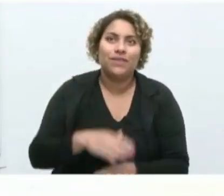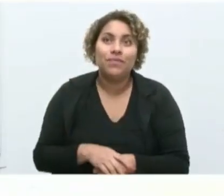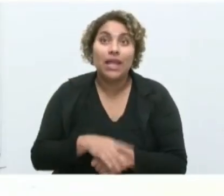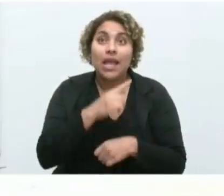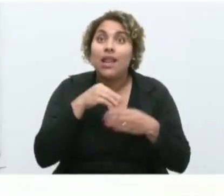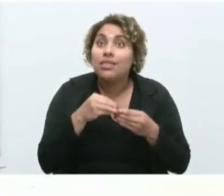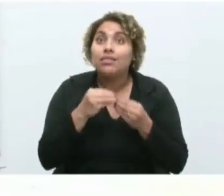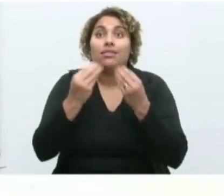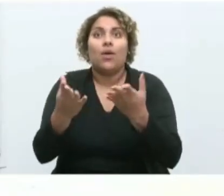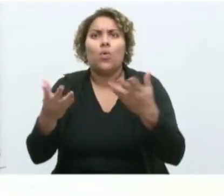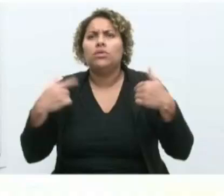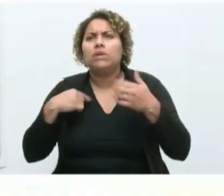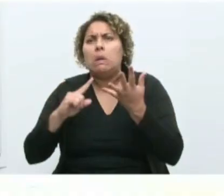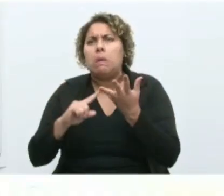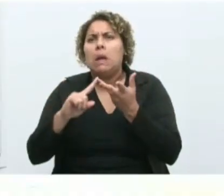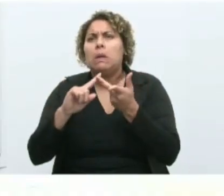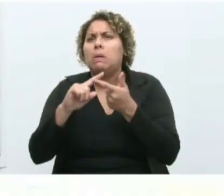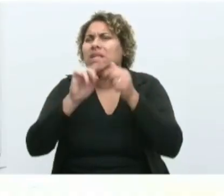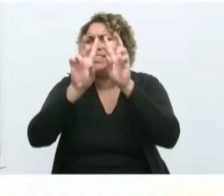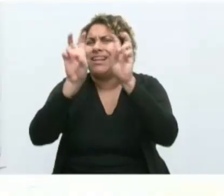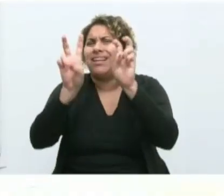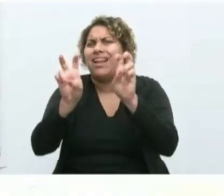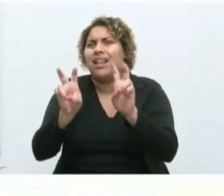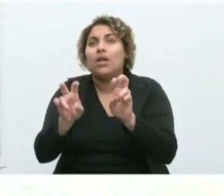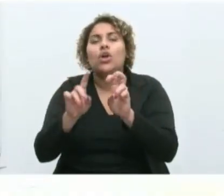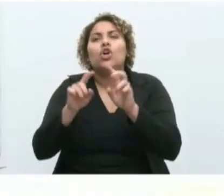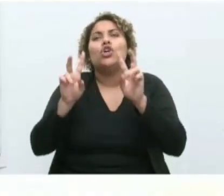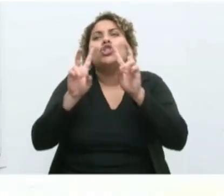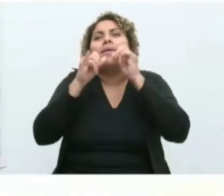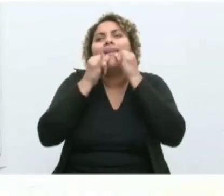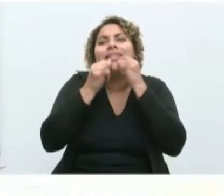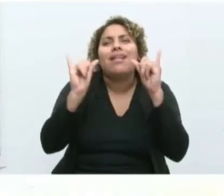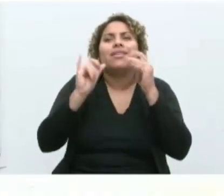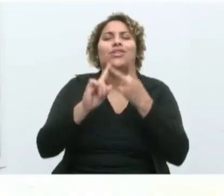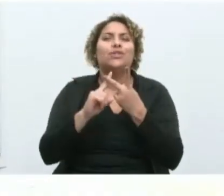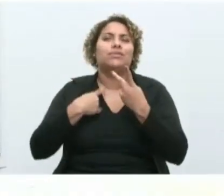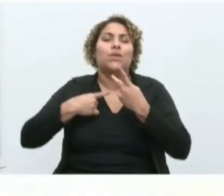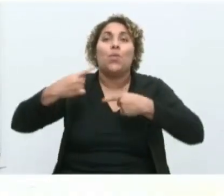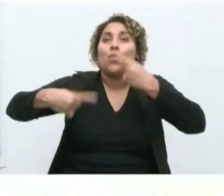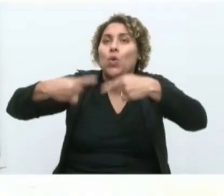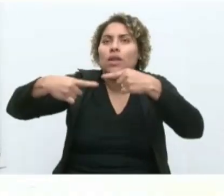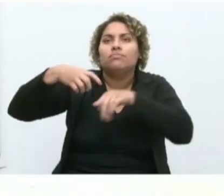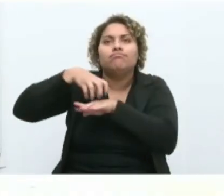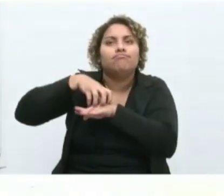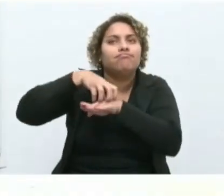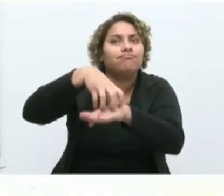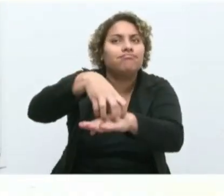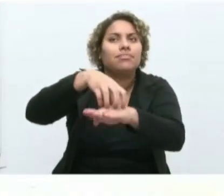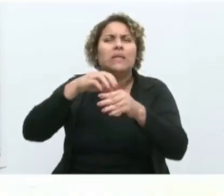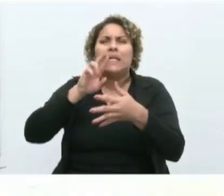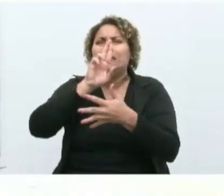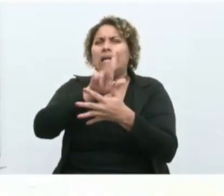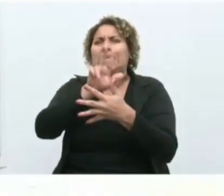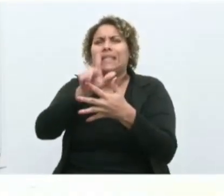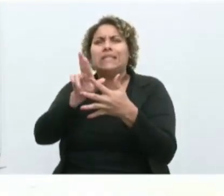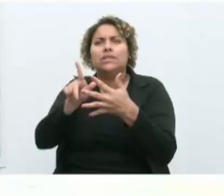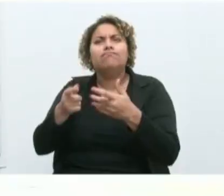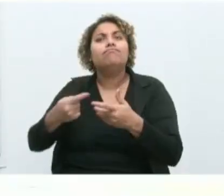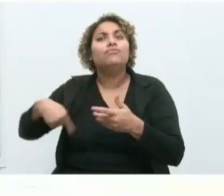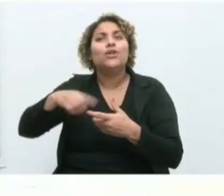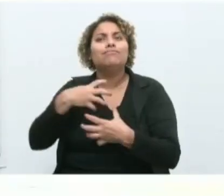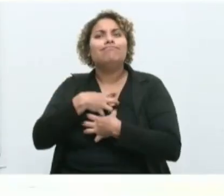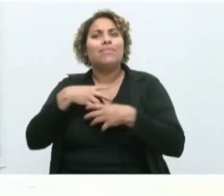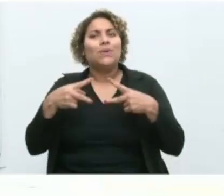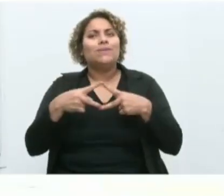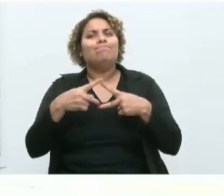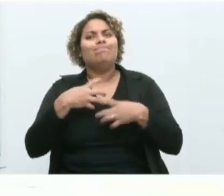trouxe isso por diversas questões, desde energéticas, a política de transportes, e a gente fica muito feliz, então, que a